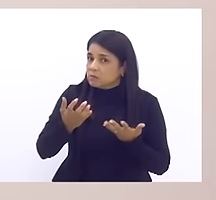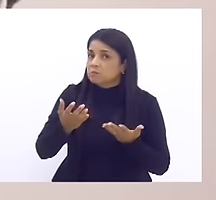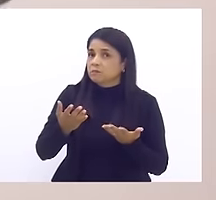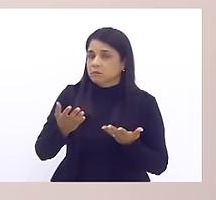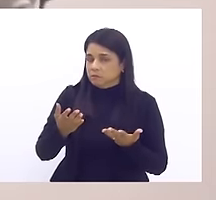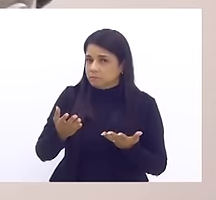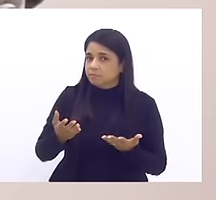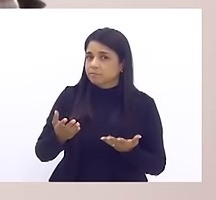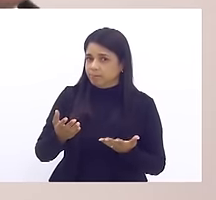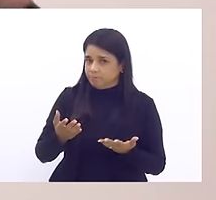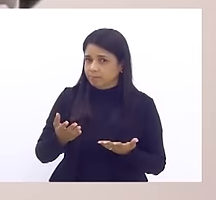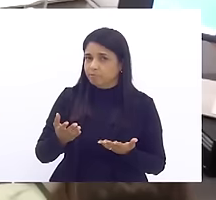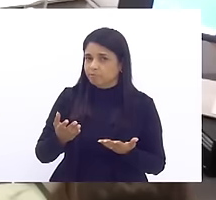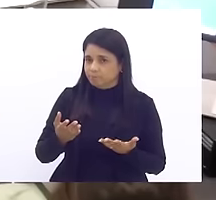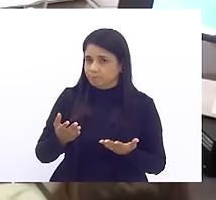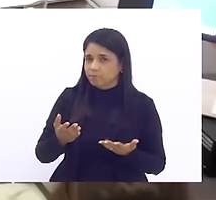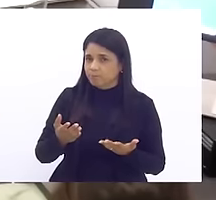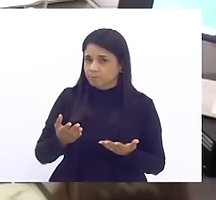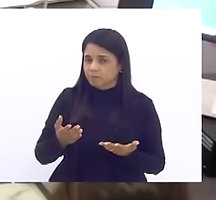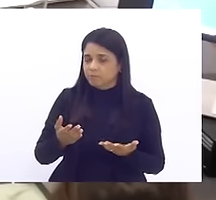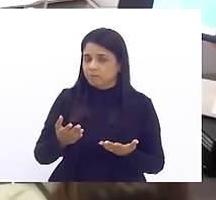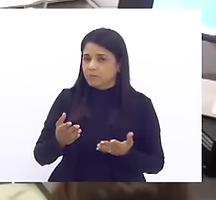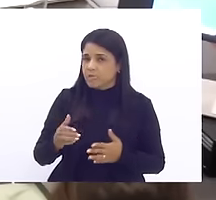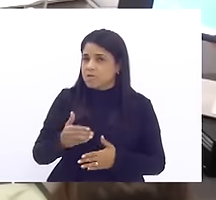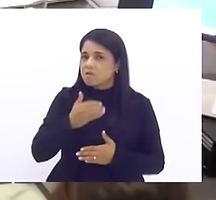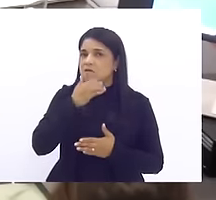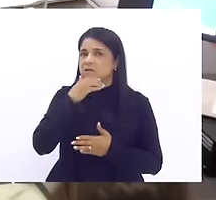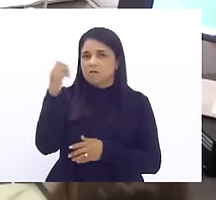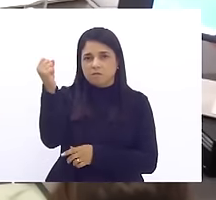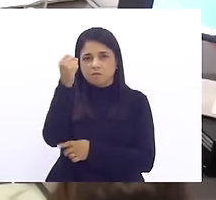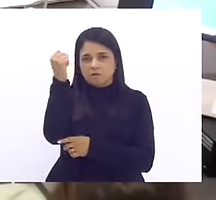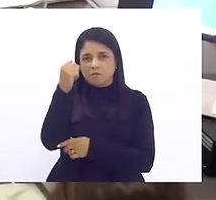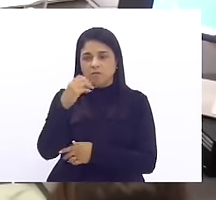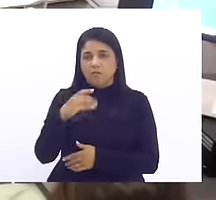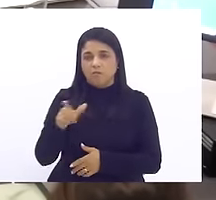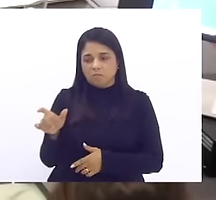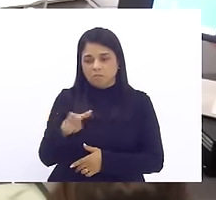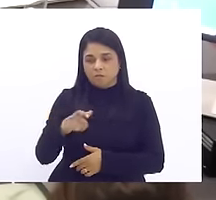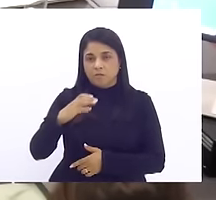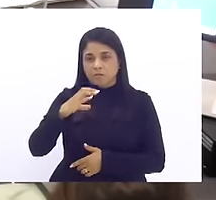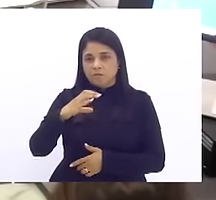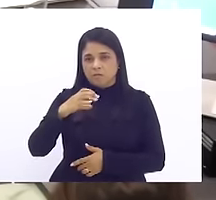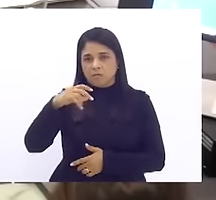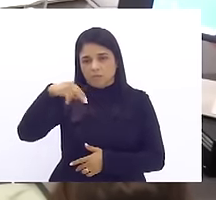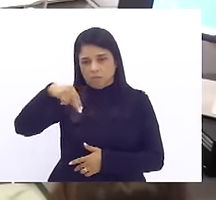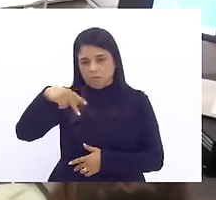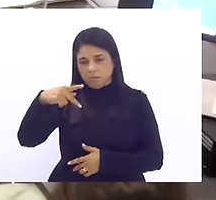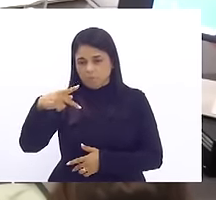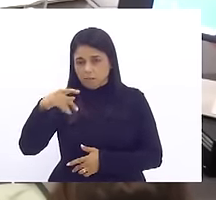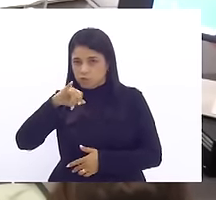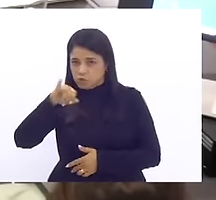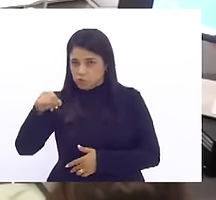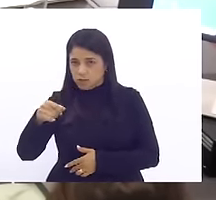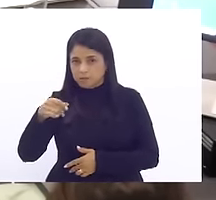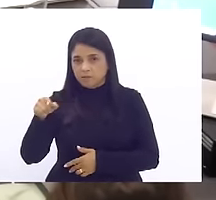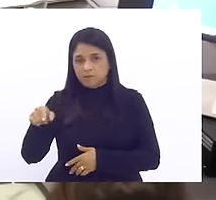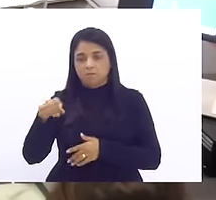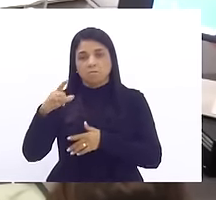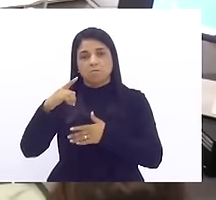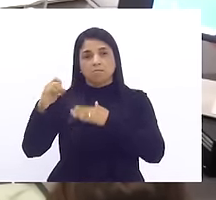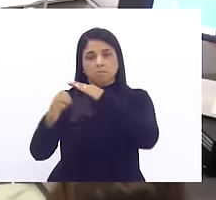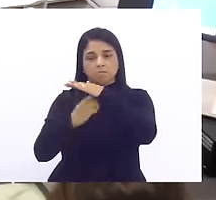algo isso aqui é o cartão de CNPJ da empresa PL aí ele fala lá